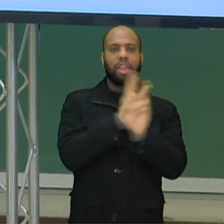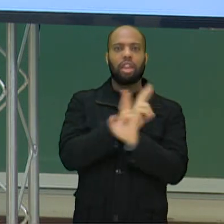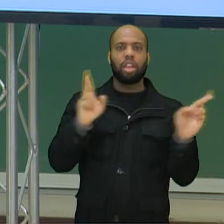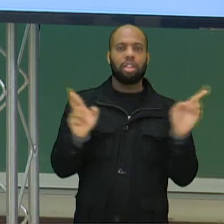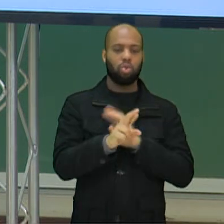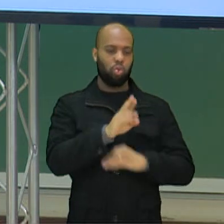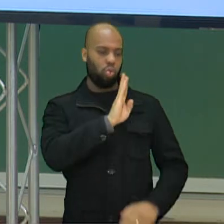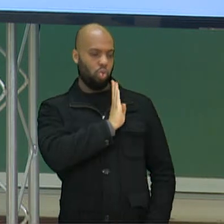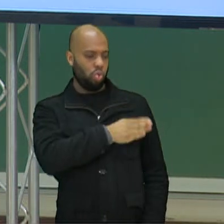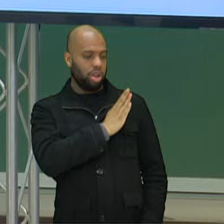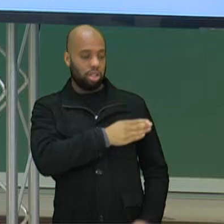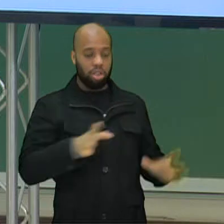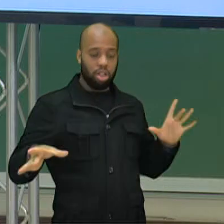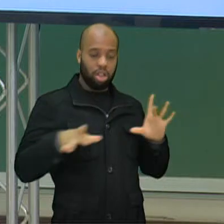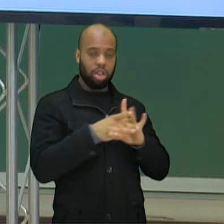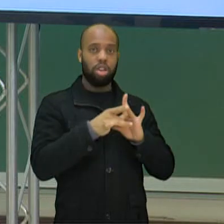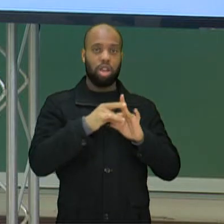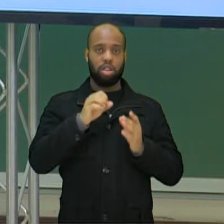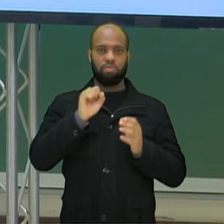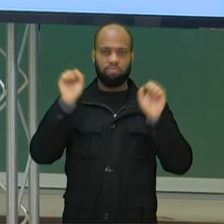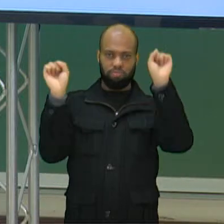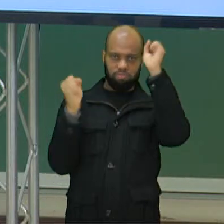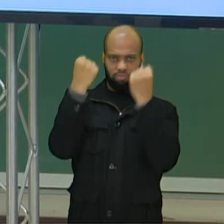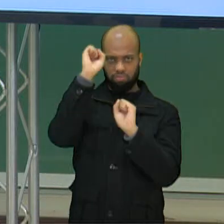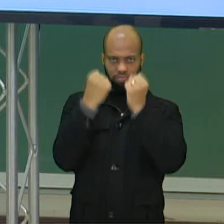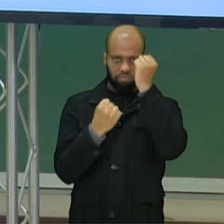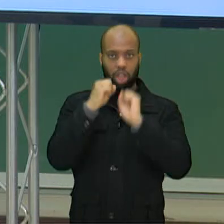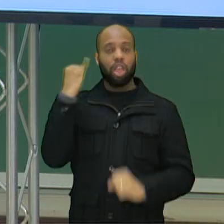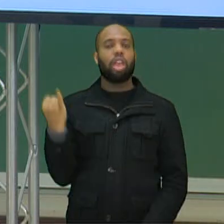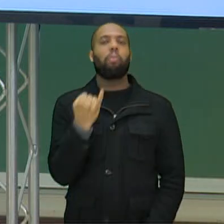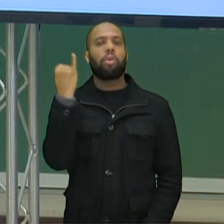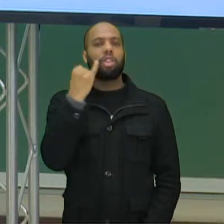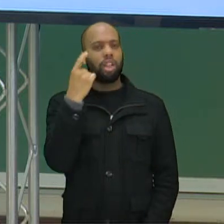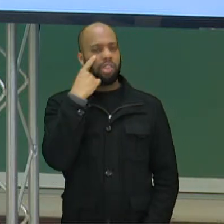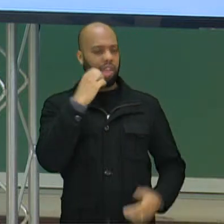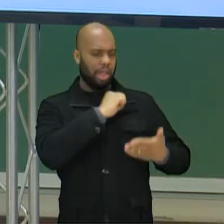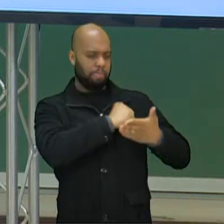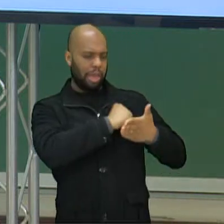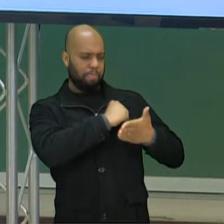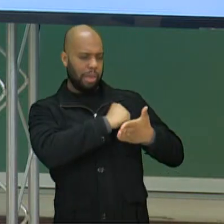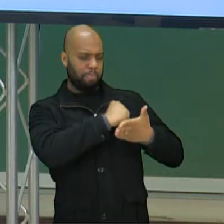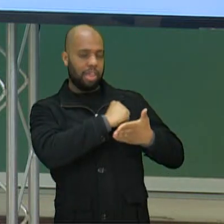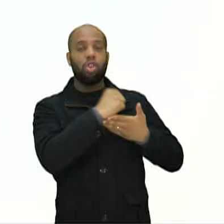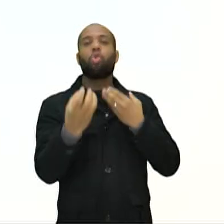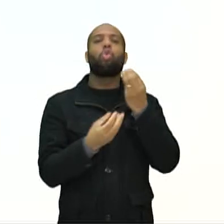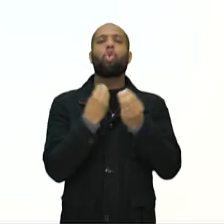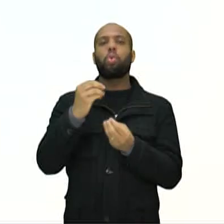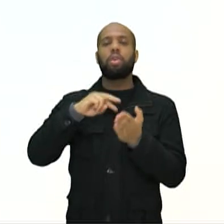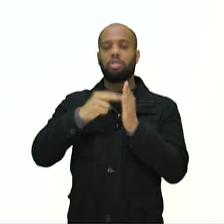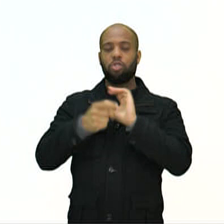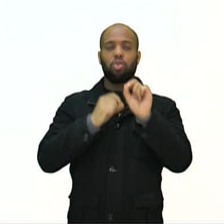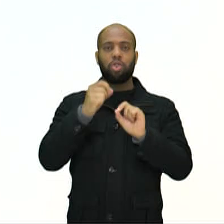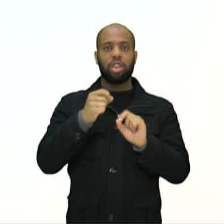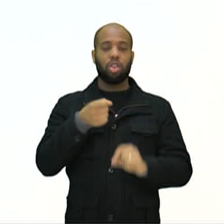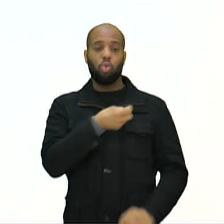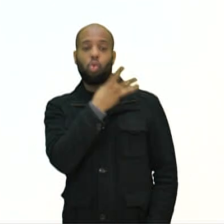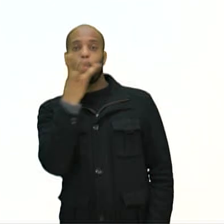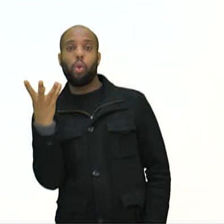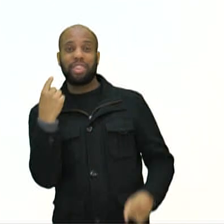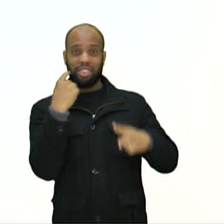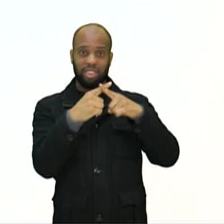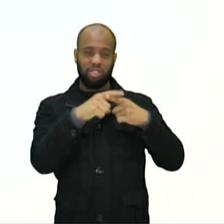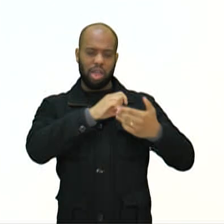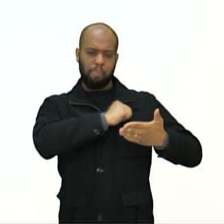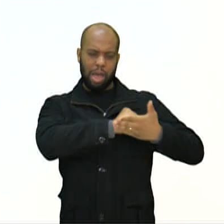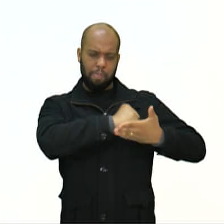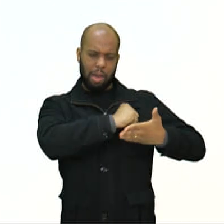cardiovascular com o exercício físico, é importante falarmos sobre a frequência cardíaca. O que seria isso? Corresponde ao número de batimentos cardíacos